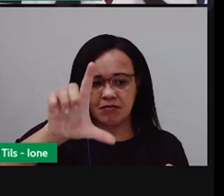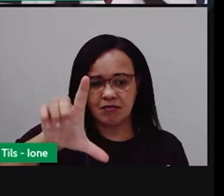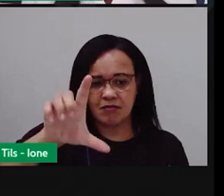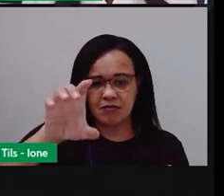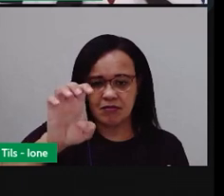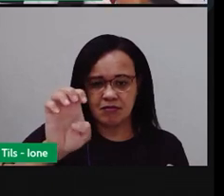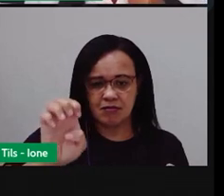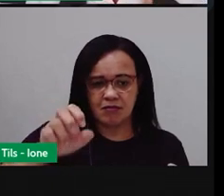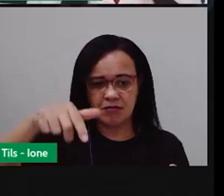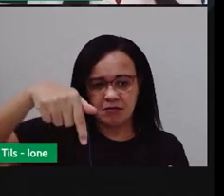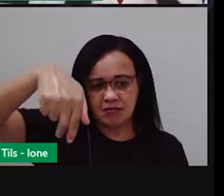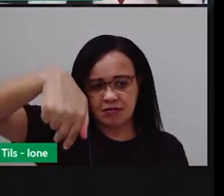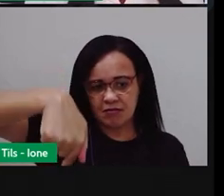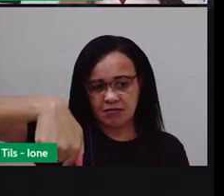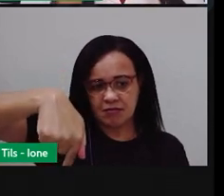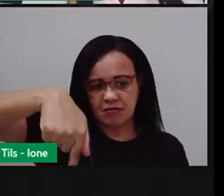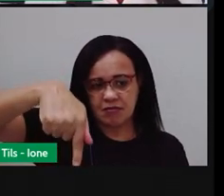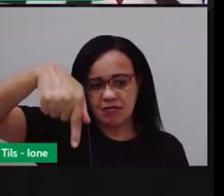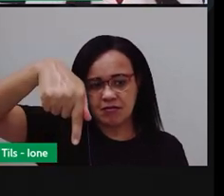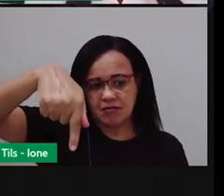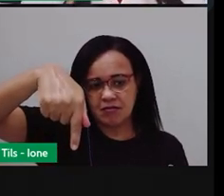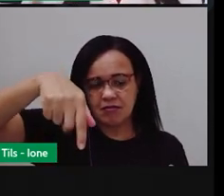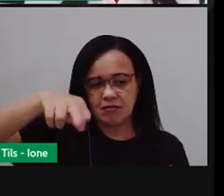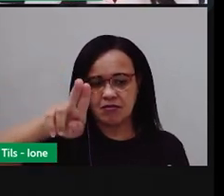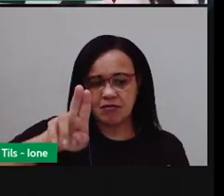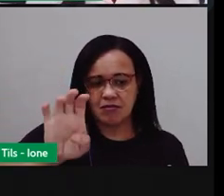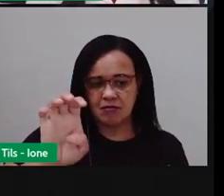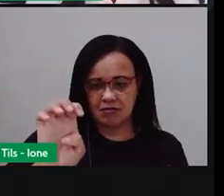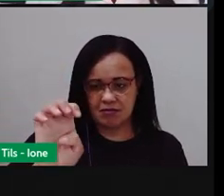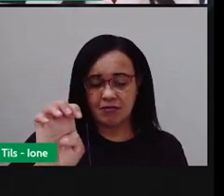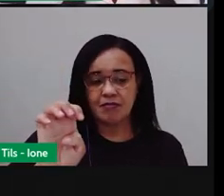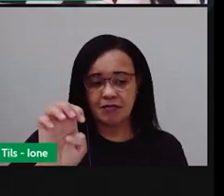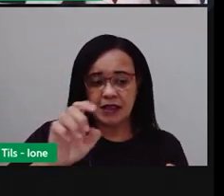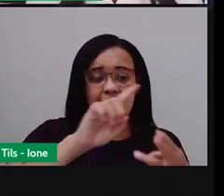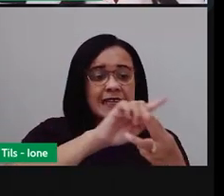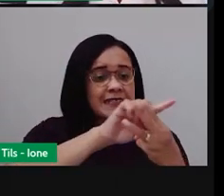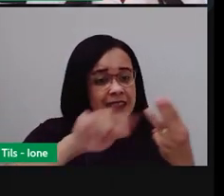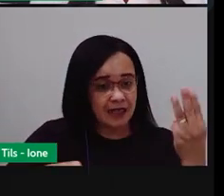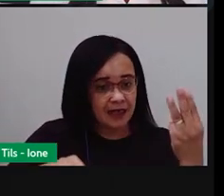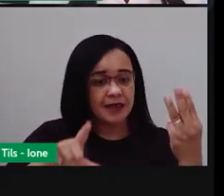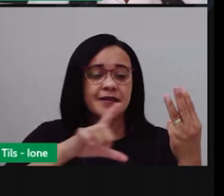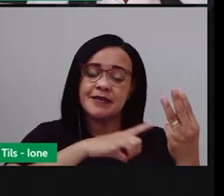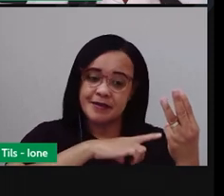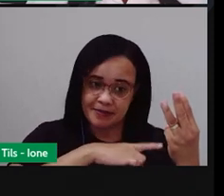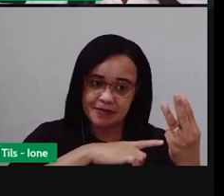três palavras. Pé de moleque.